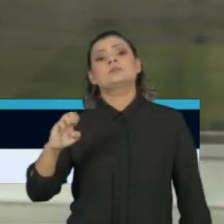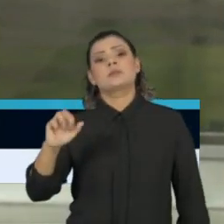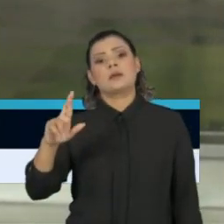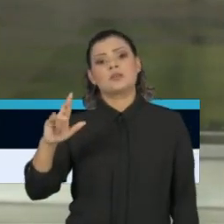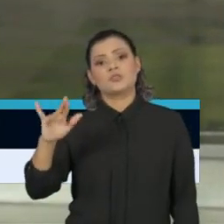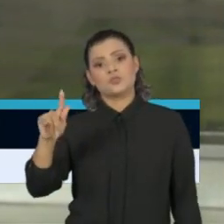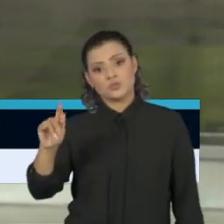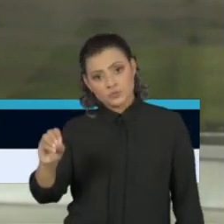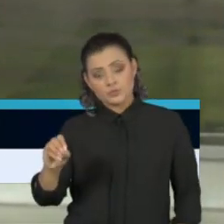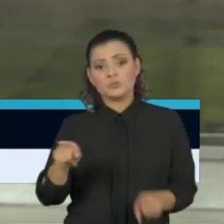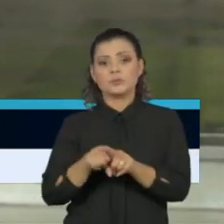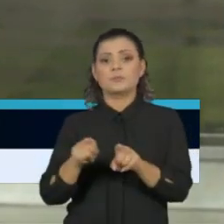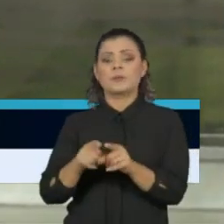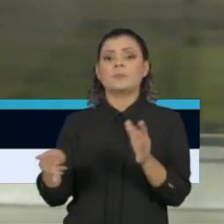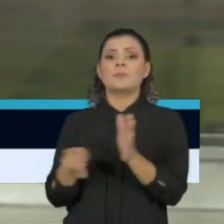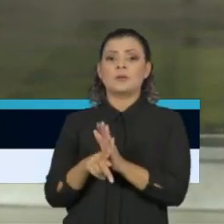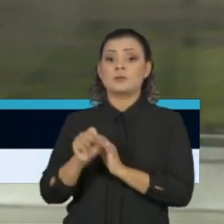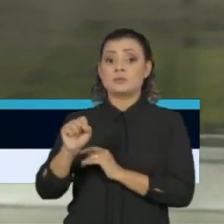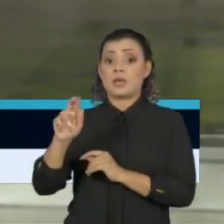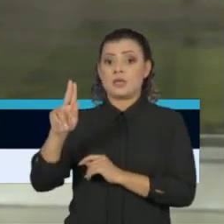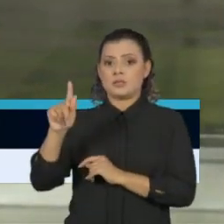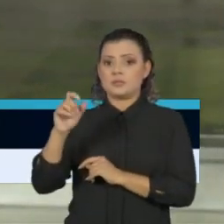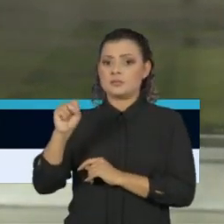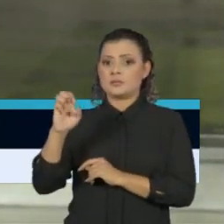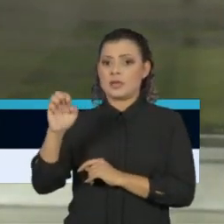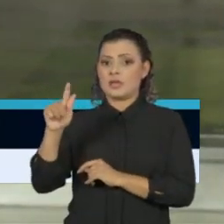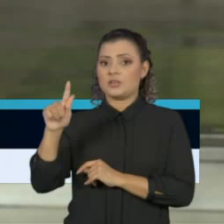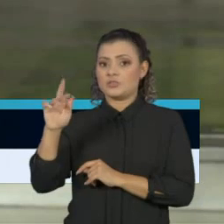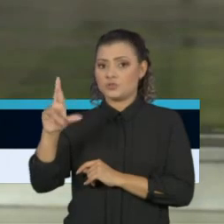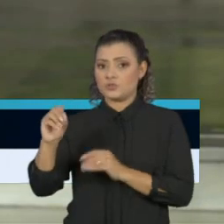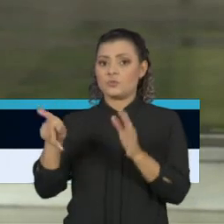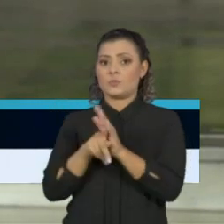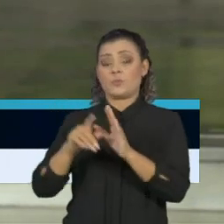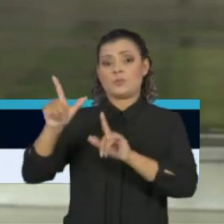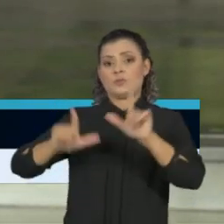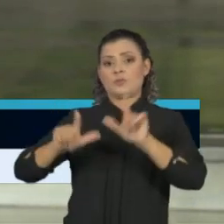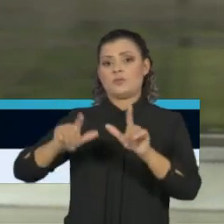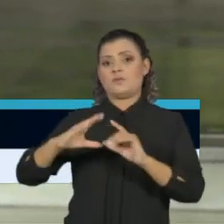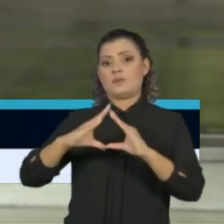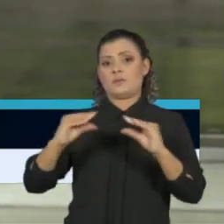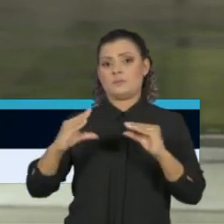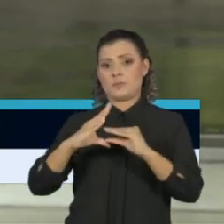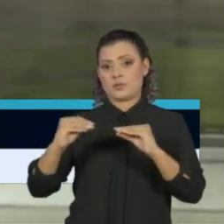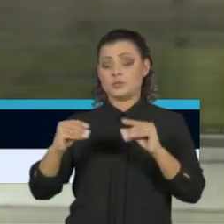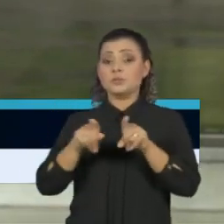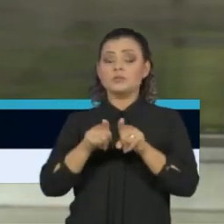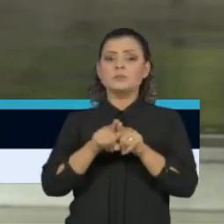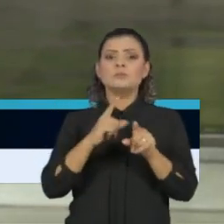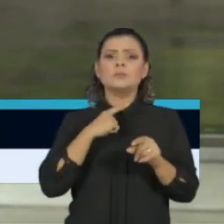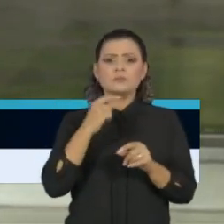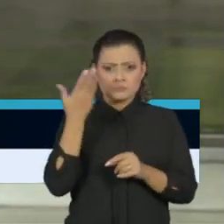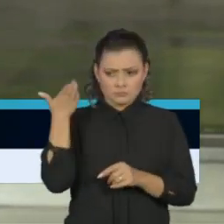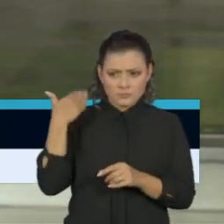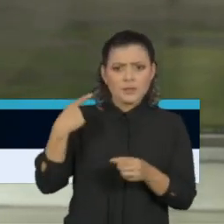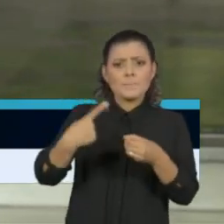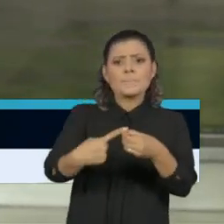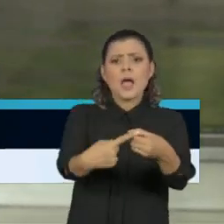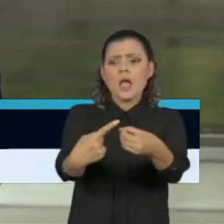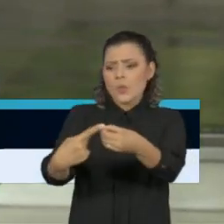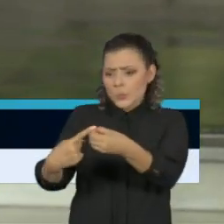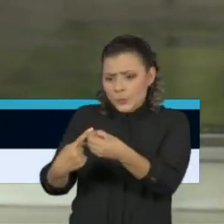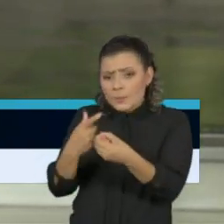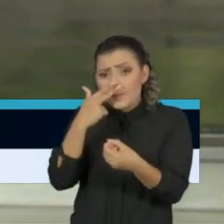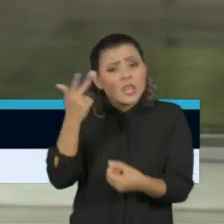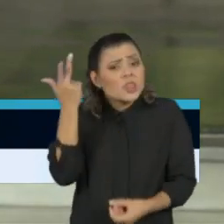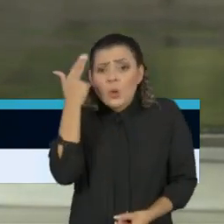Band, a jornalista Flávia Soares. Flávia. Há uma semana, o Dr. Davi Uip havia afirmado que em alguns bairros parecia que